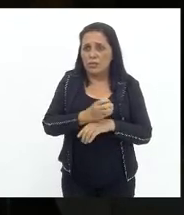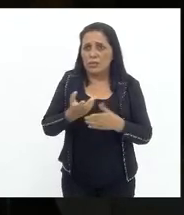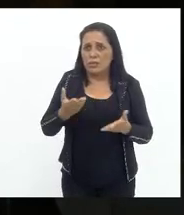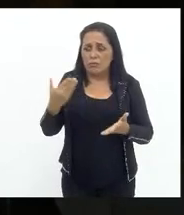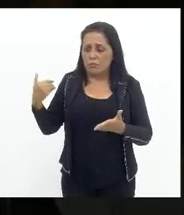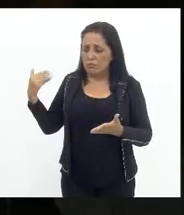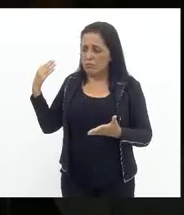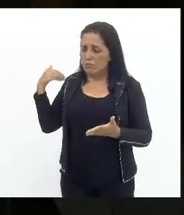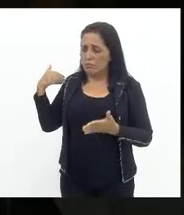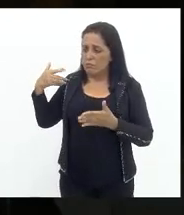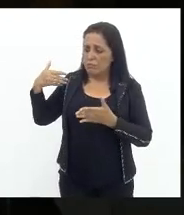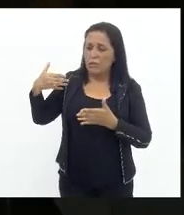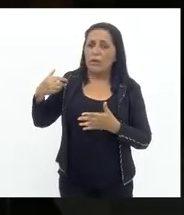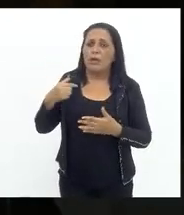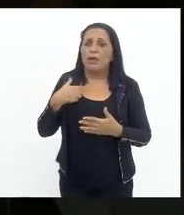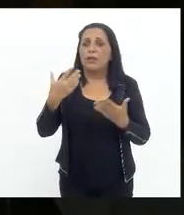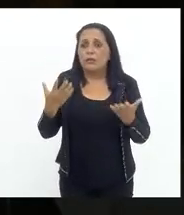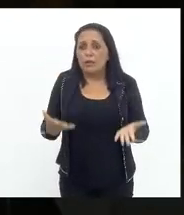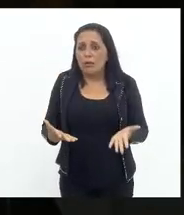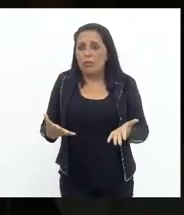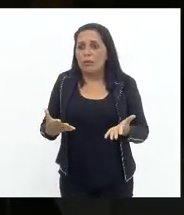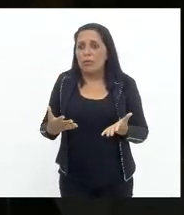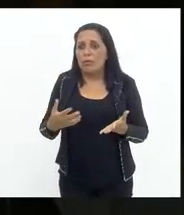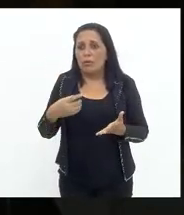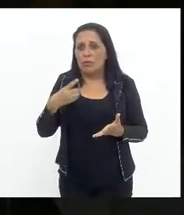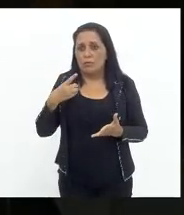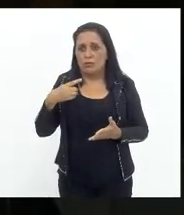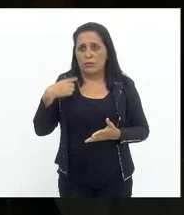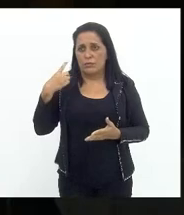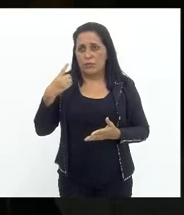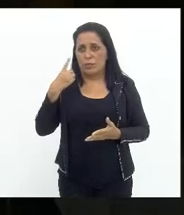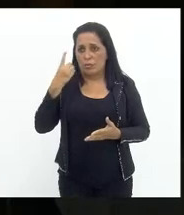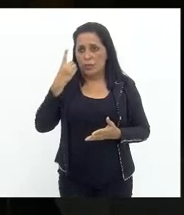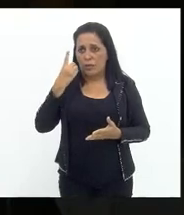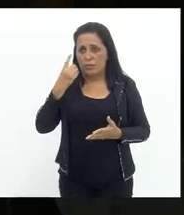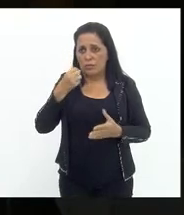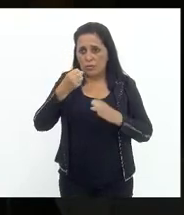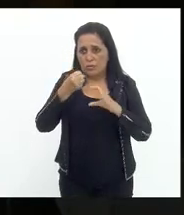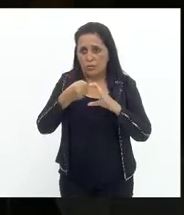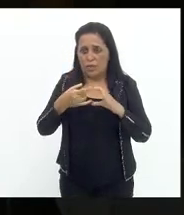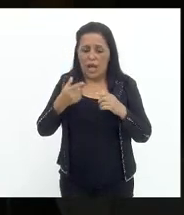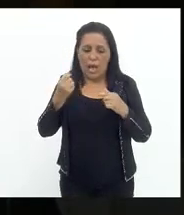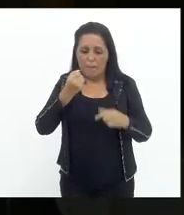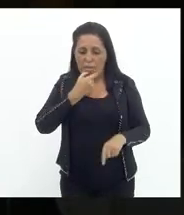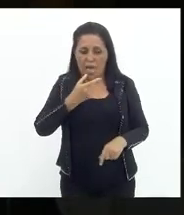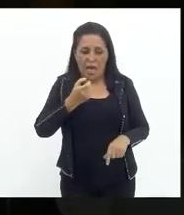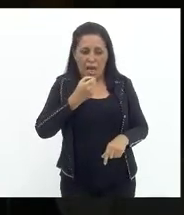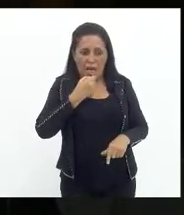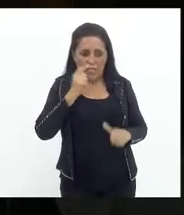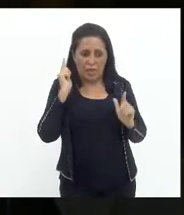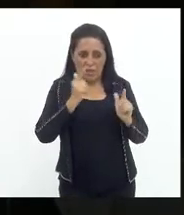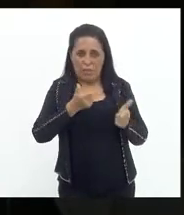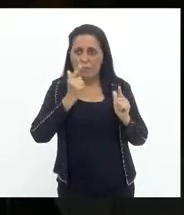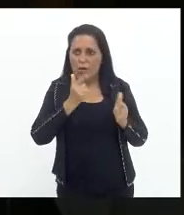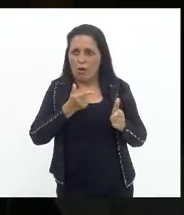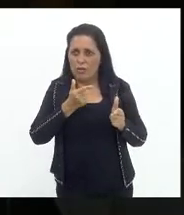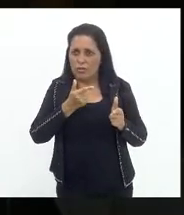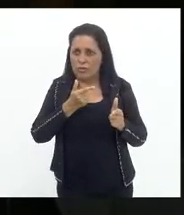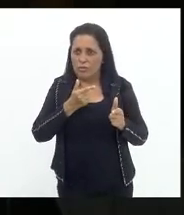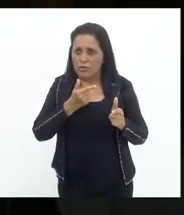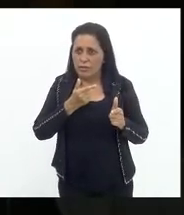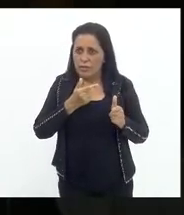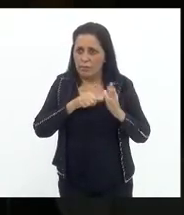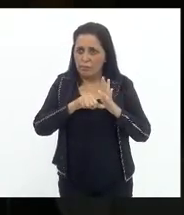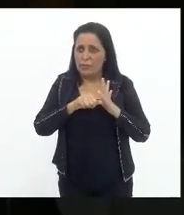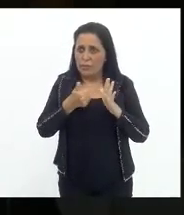recente. Então, o que o deputado que me antecede classifica como deboche, galhofa, em primeiro